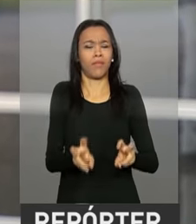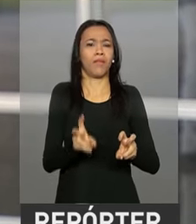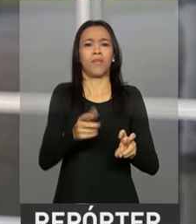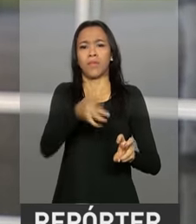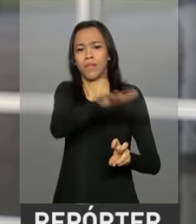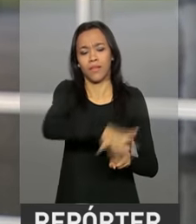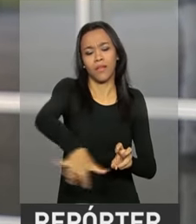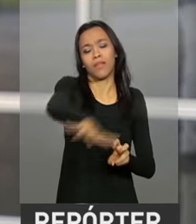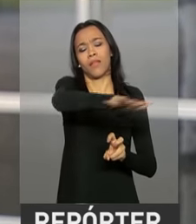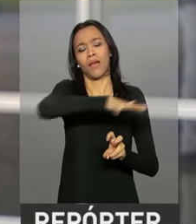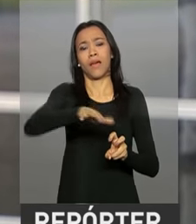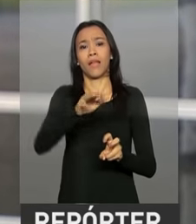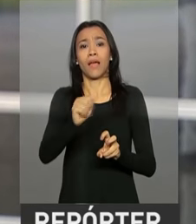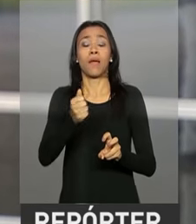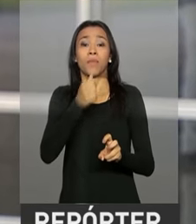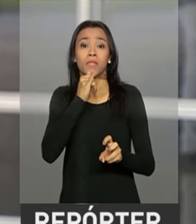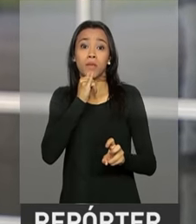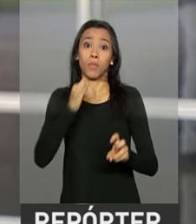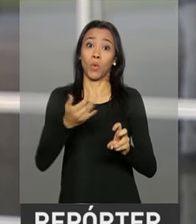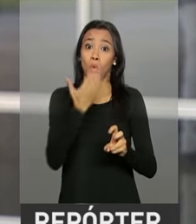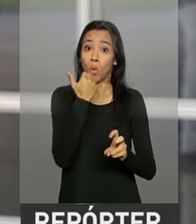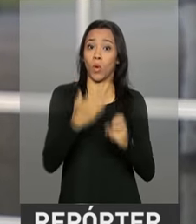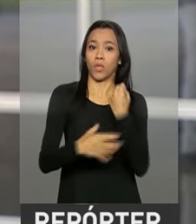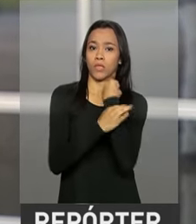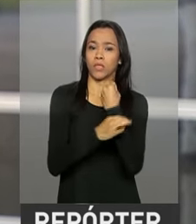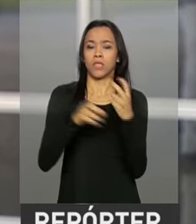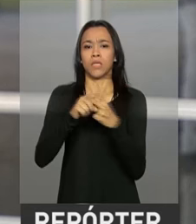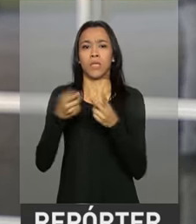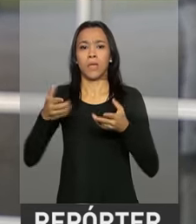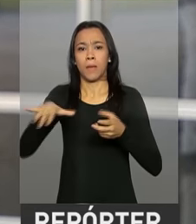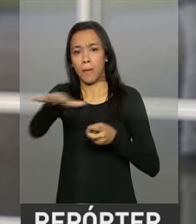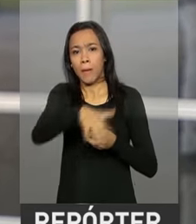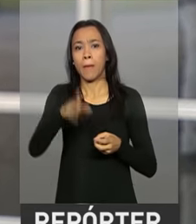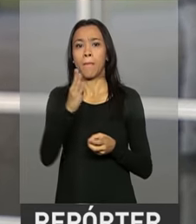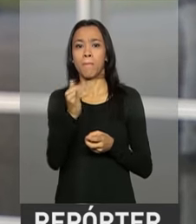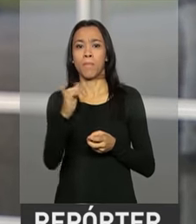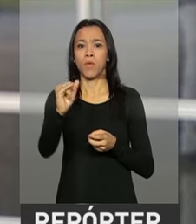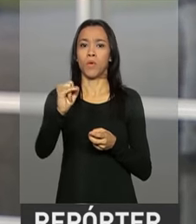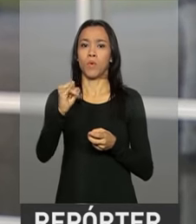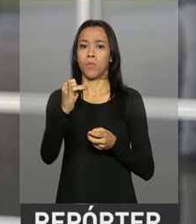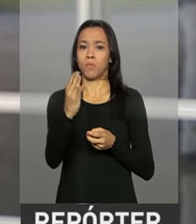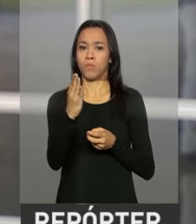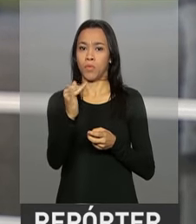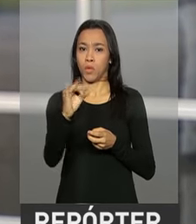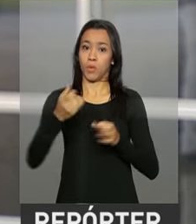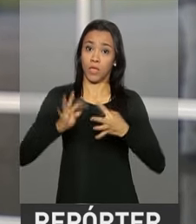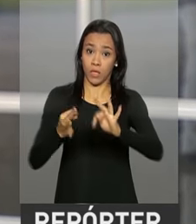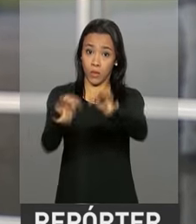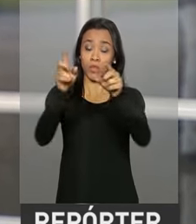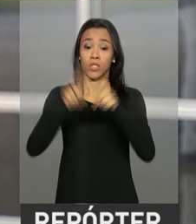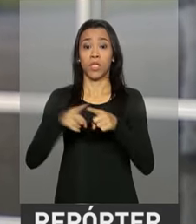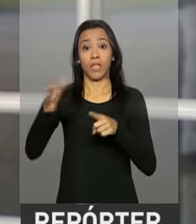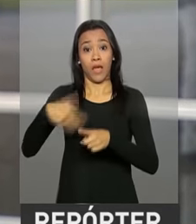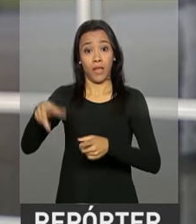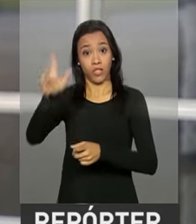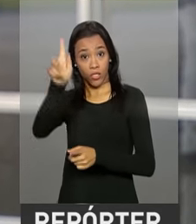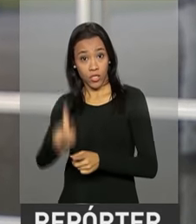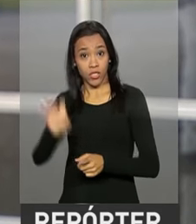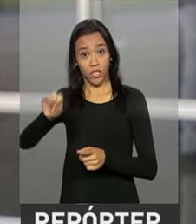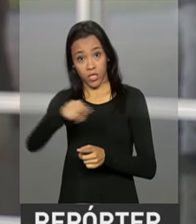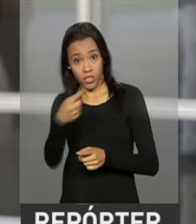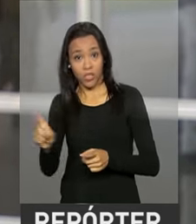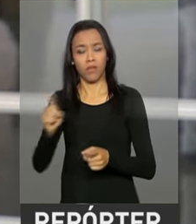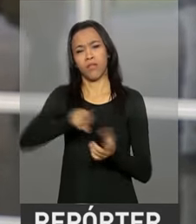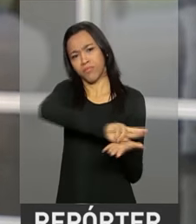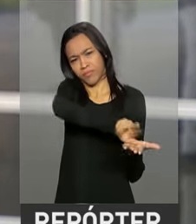ao agronegócio, como segurança alimentar, biotecnologia, gestão, comércio e imagem do produtor. Além